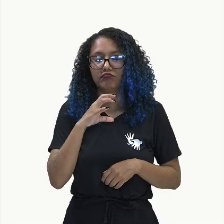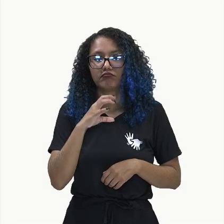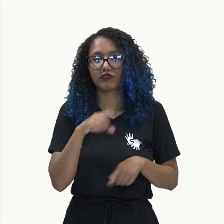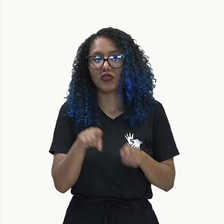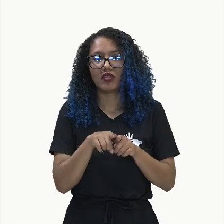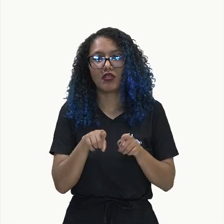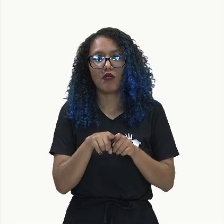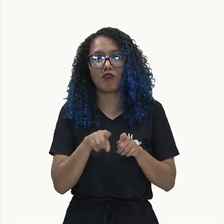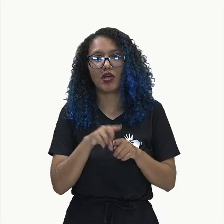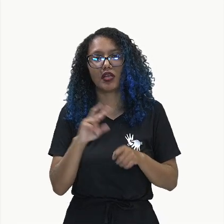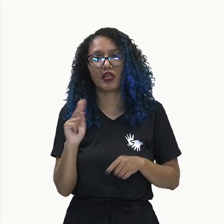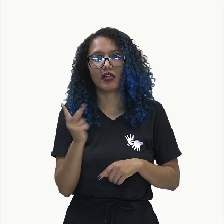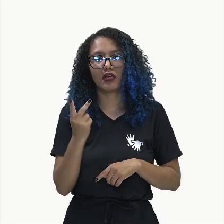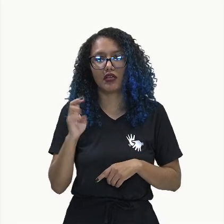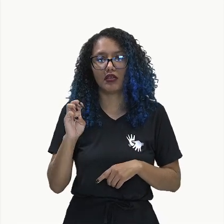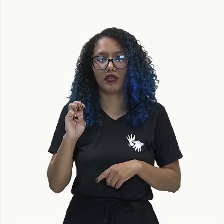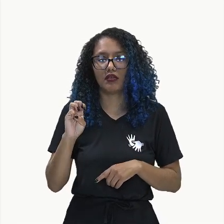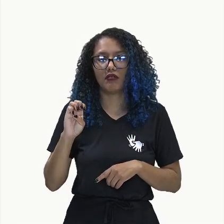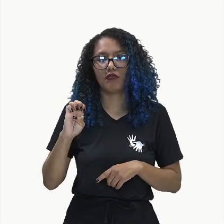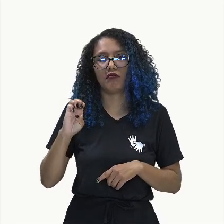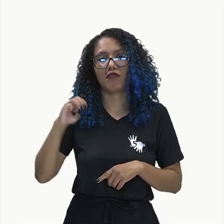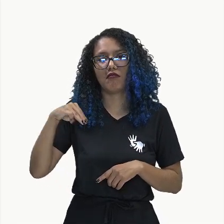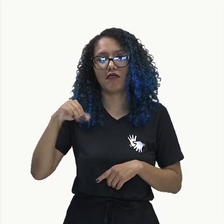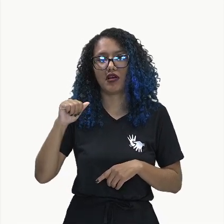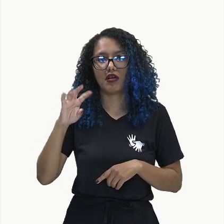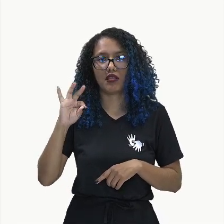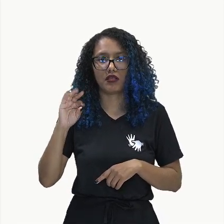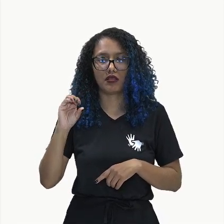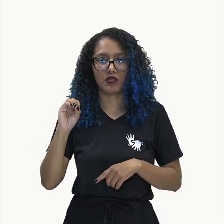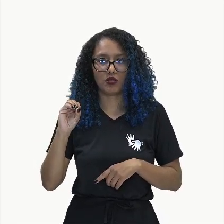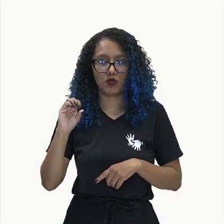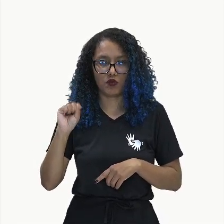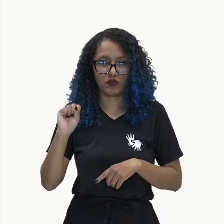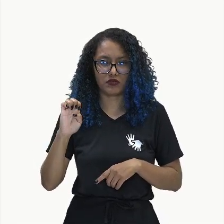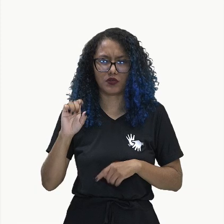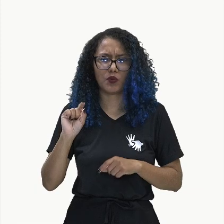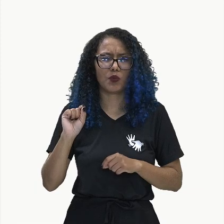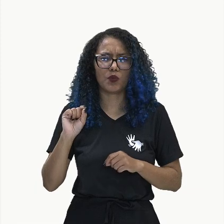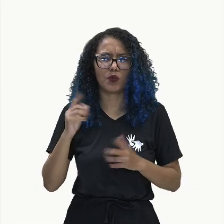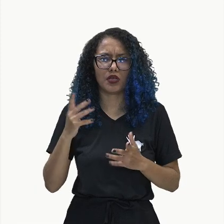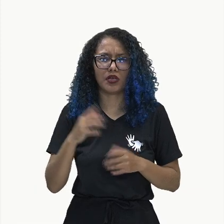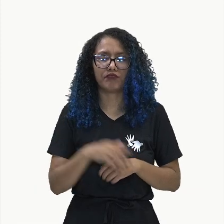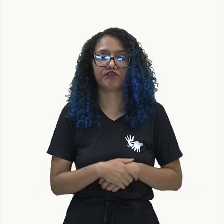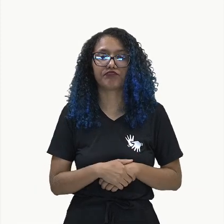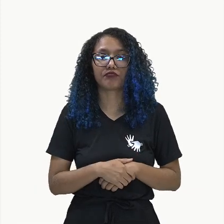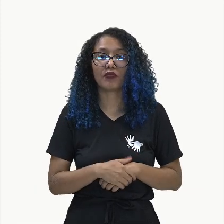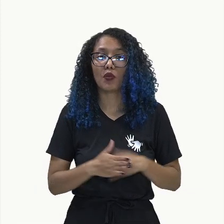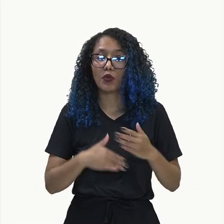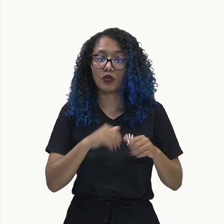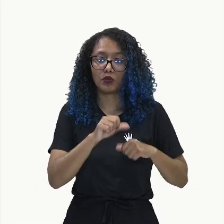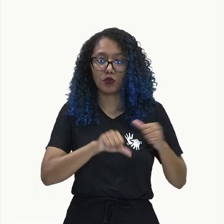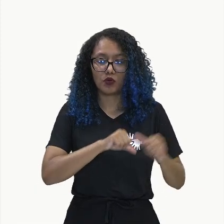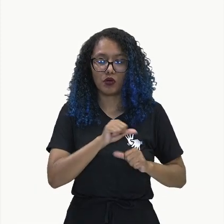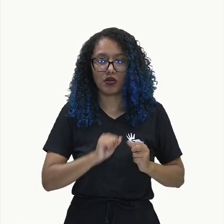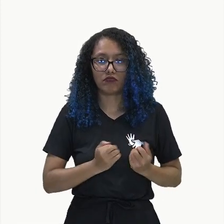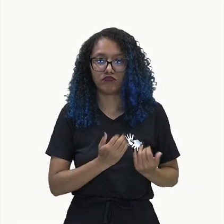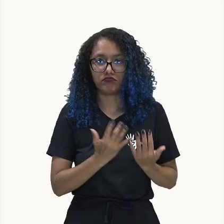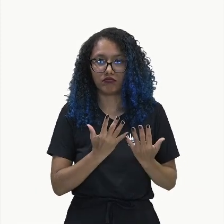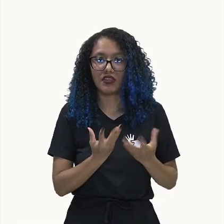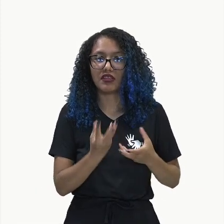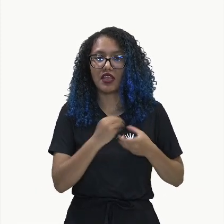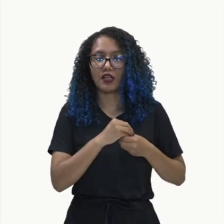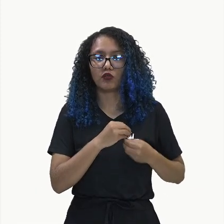um pouco mais que a hematose é o processo de trocas gasosas que ocorre nos